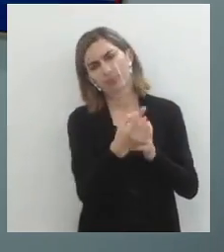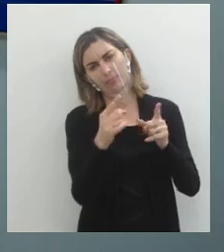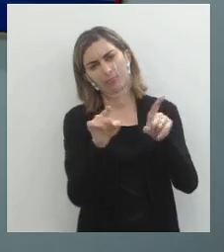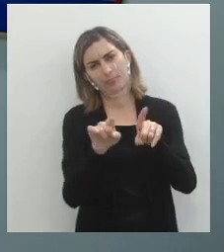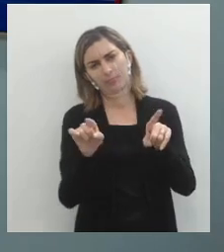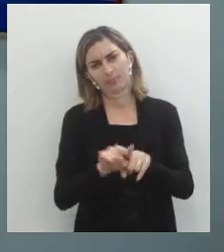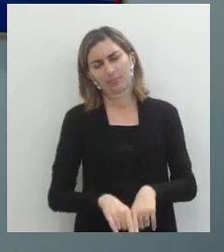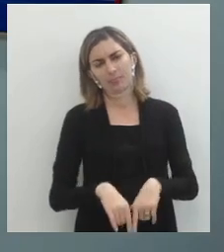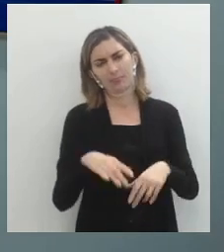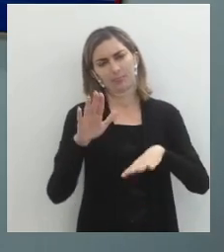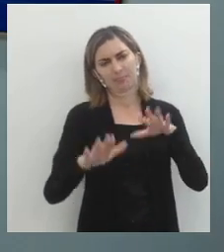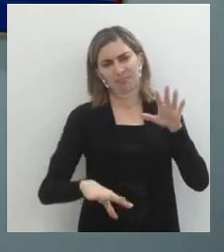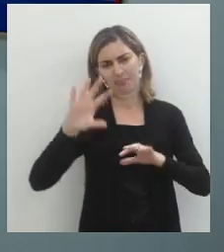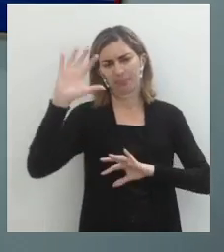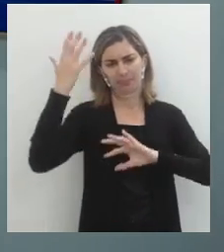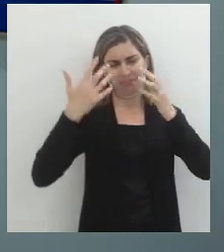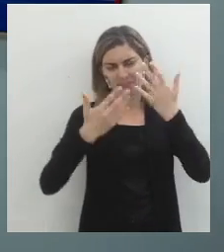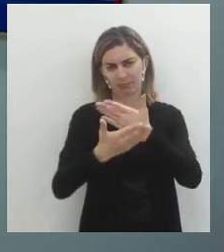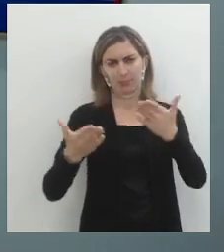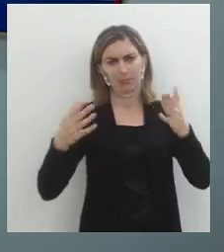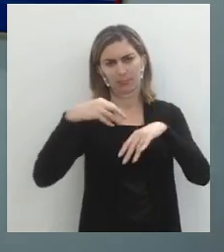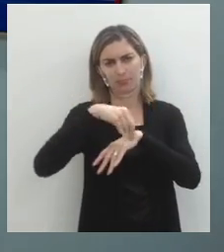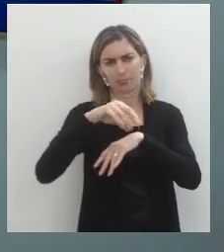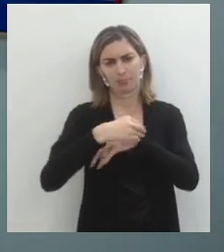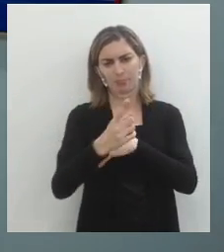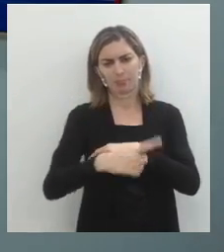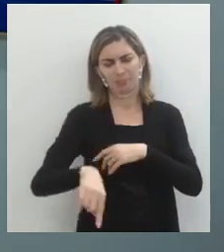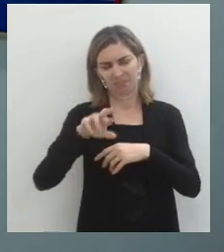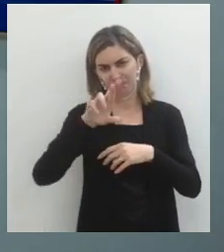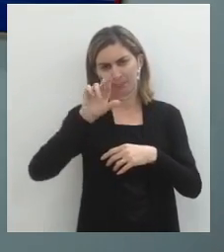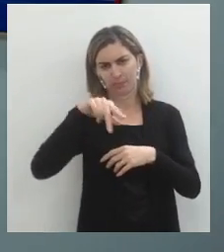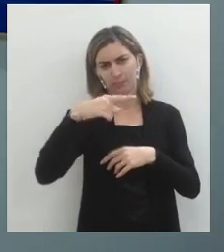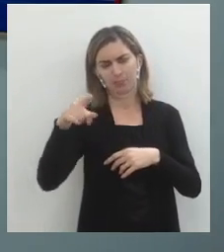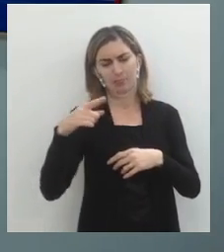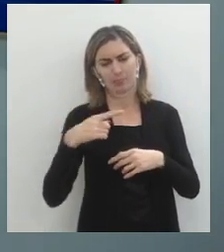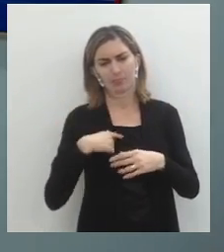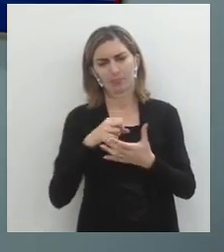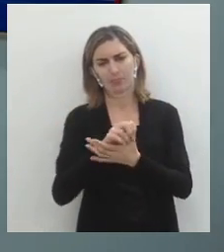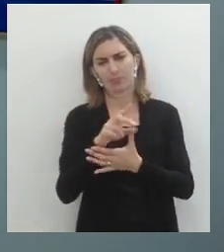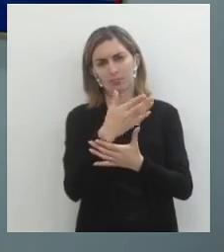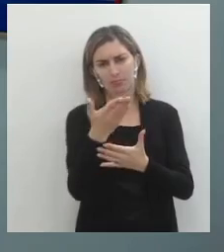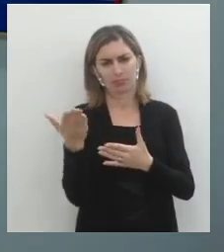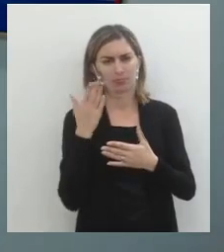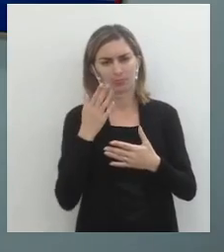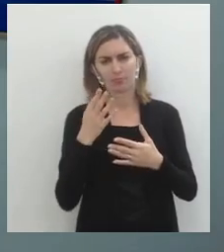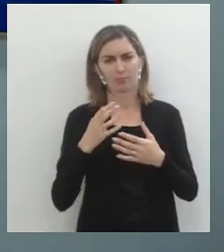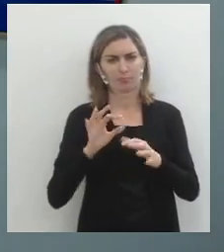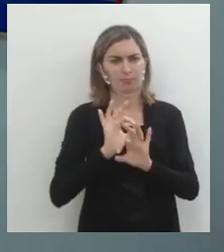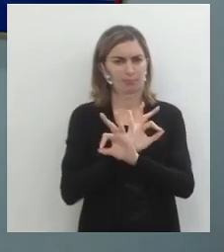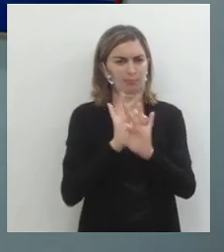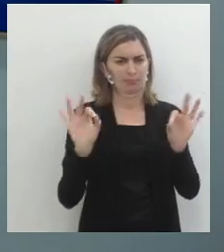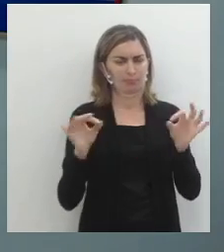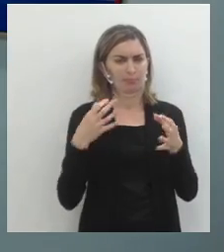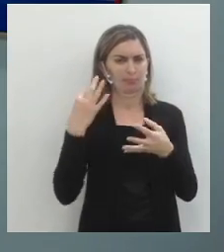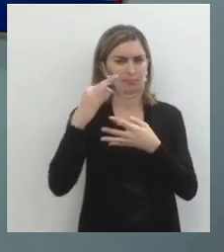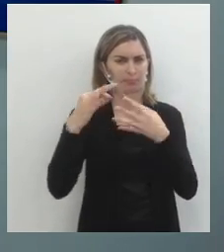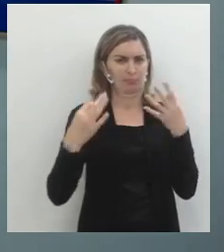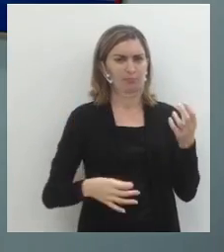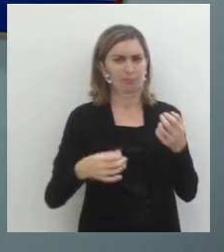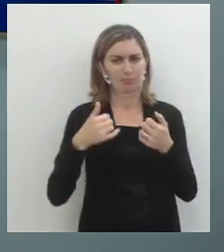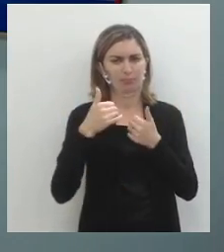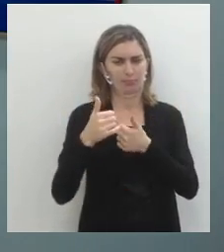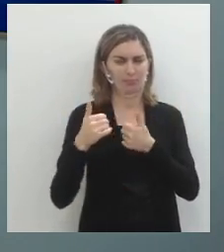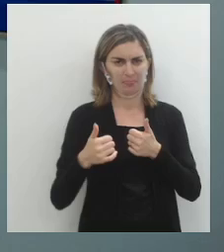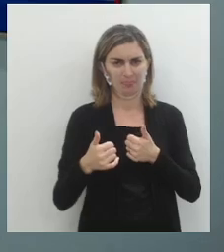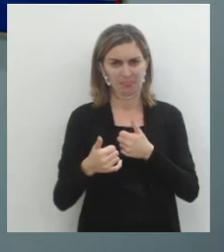também, se por acaso alguma das alternativas caírem em nossa revisão EducaPE, você ficar fera e acertar sem